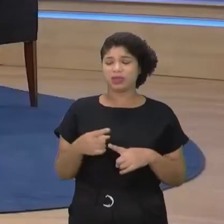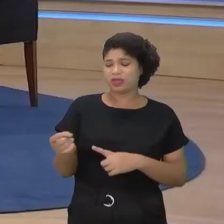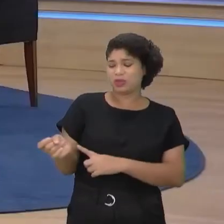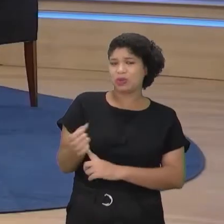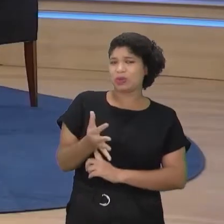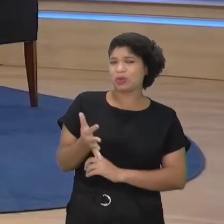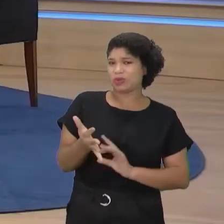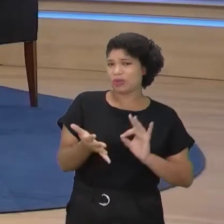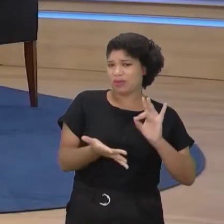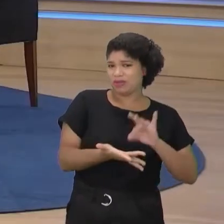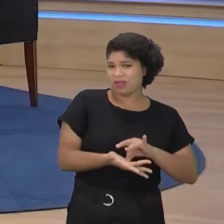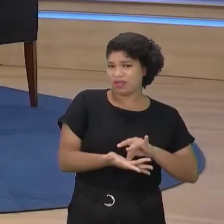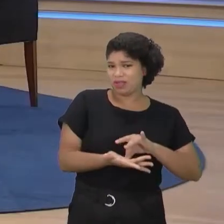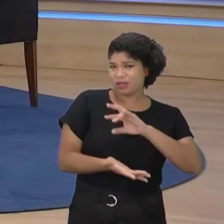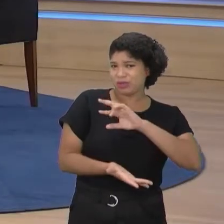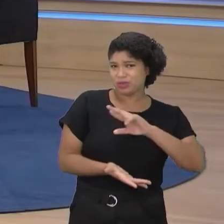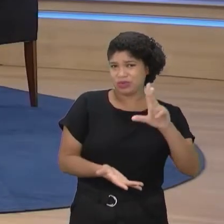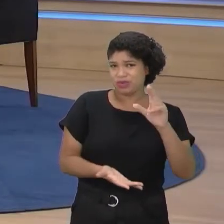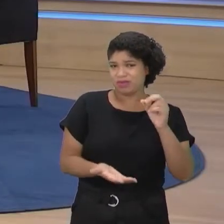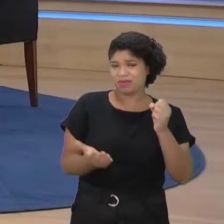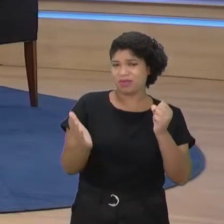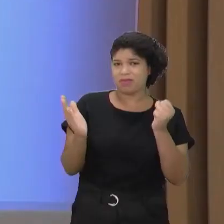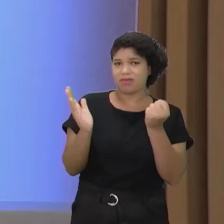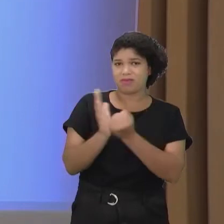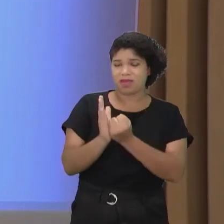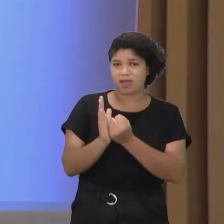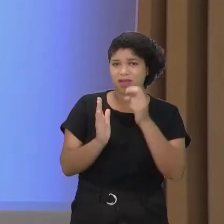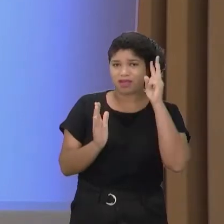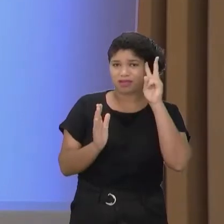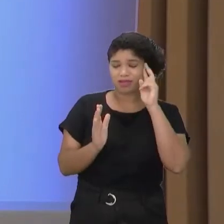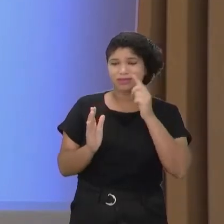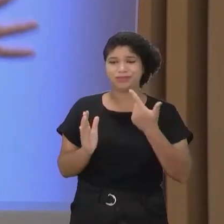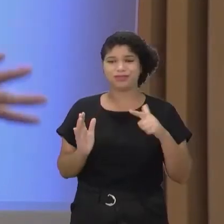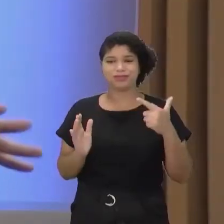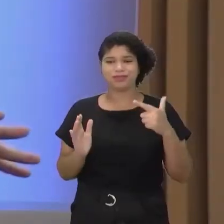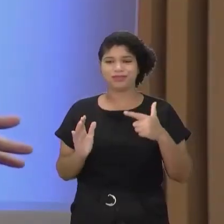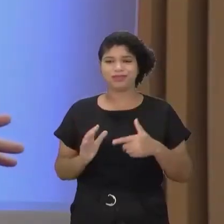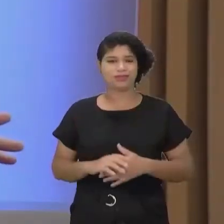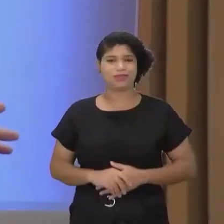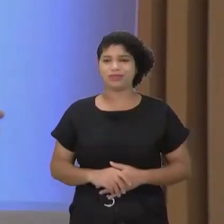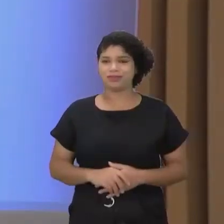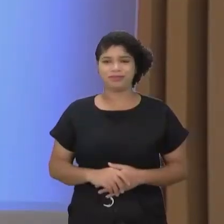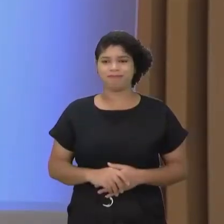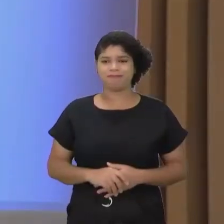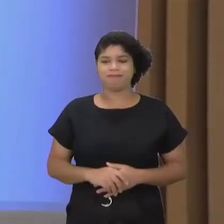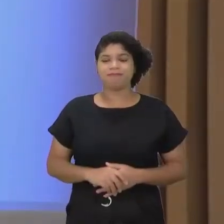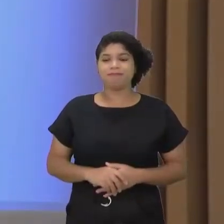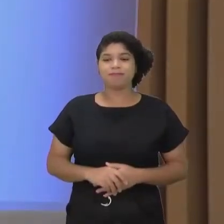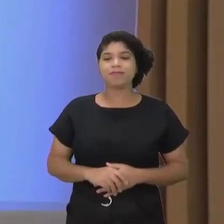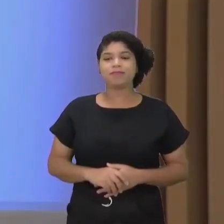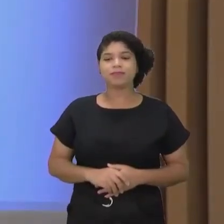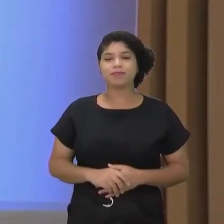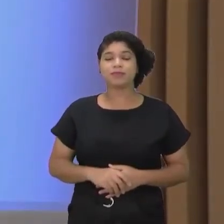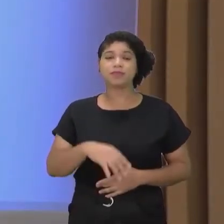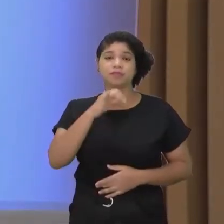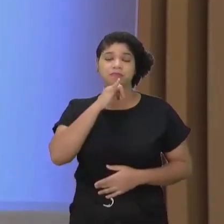na realidade histórica, esse ineditismo, né? Essa coisa que vem do nada, isso